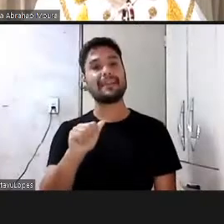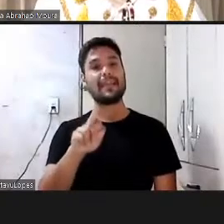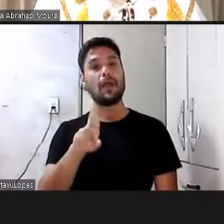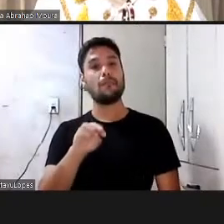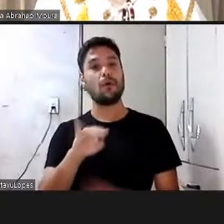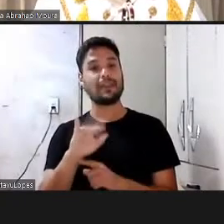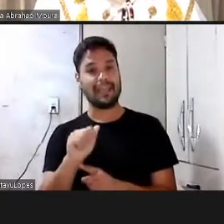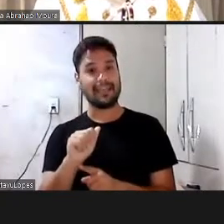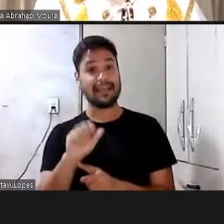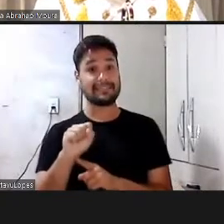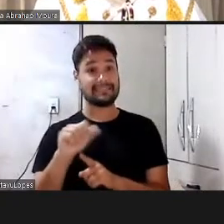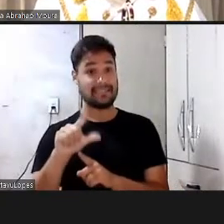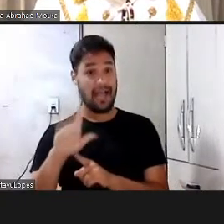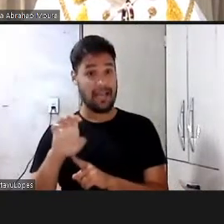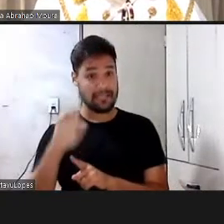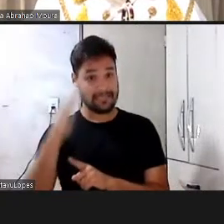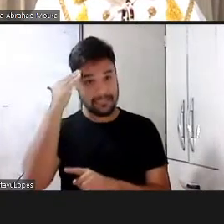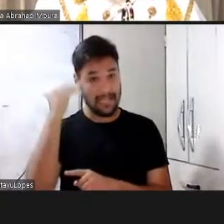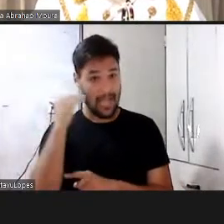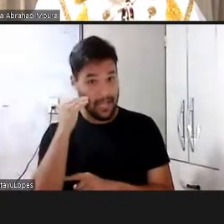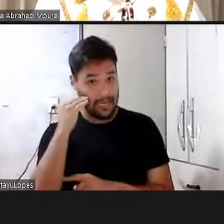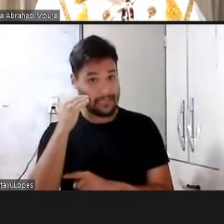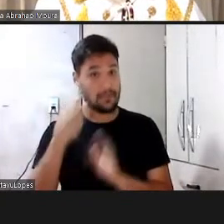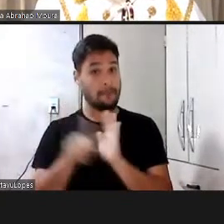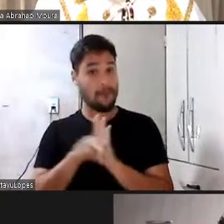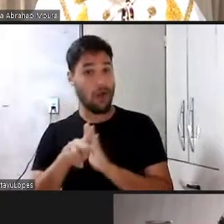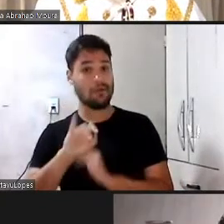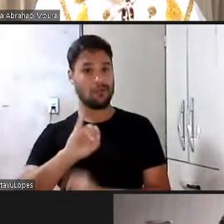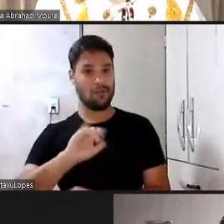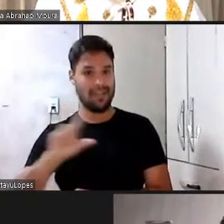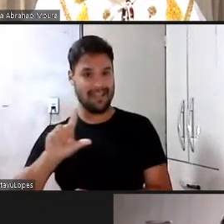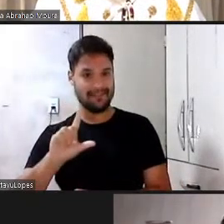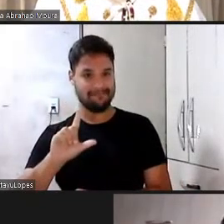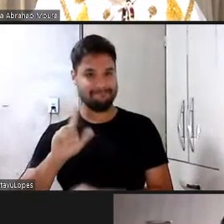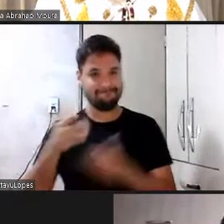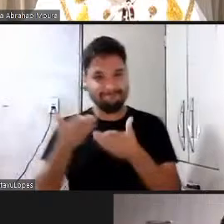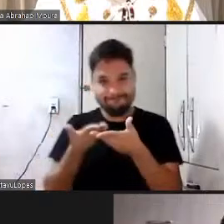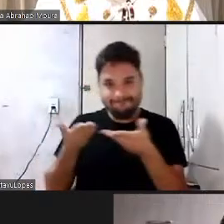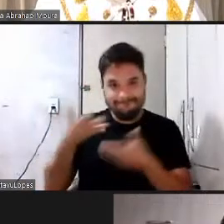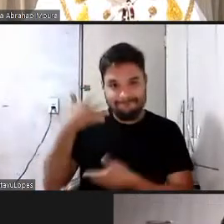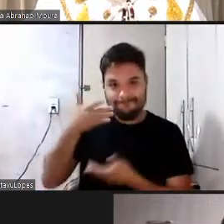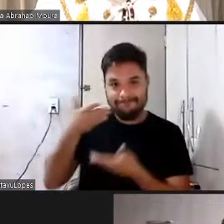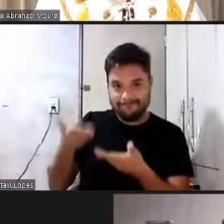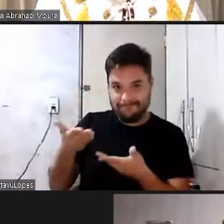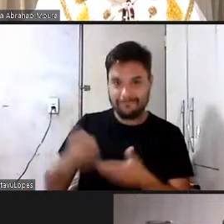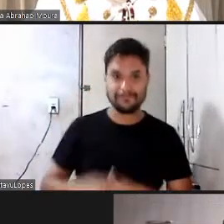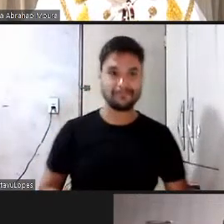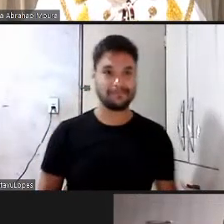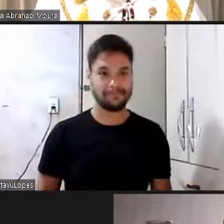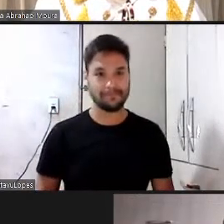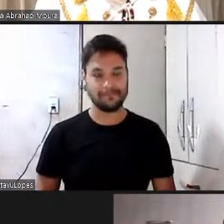Lima Salles, do Instituto de Letras. Com a palavra, professora.